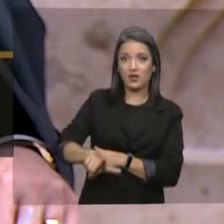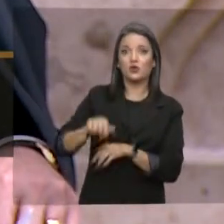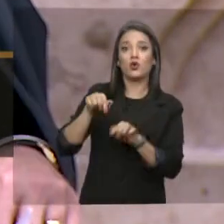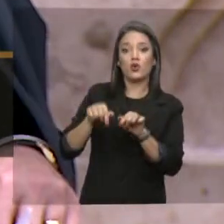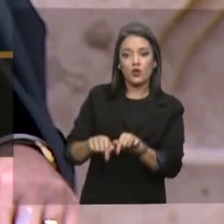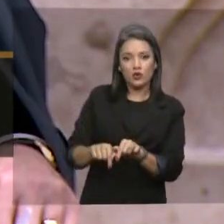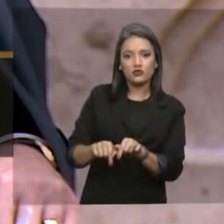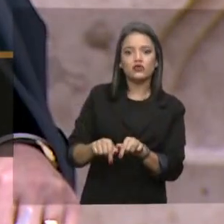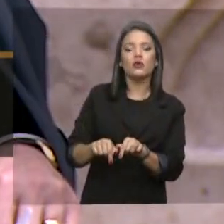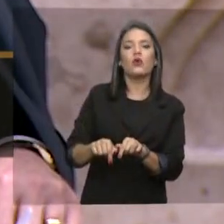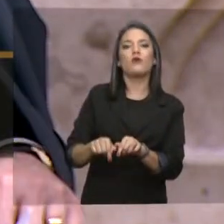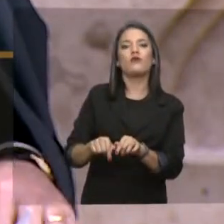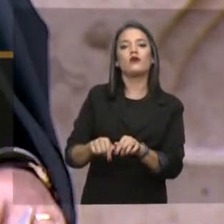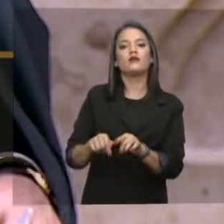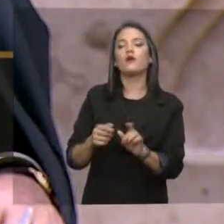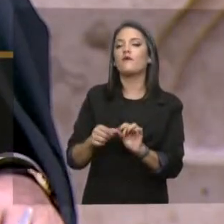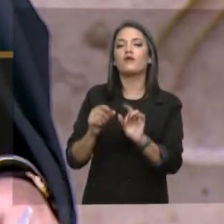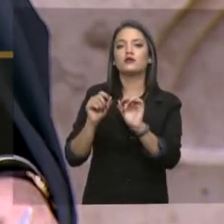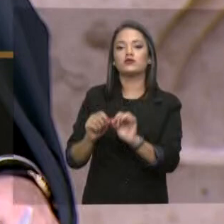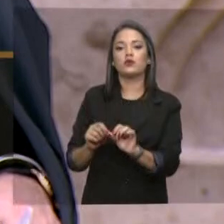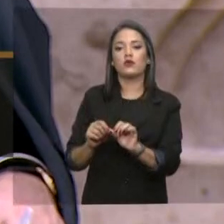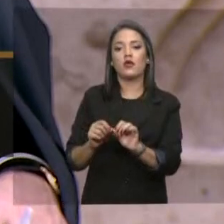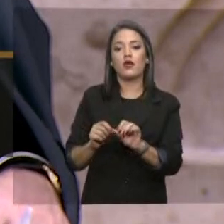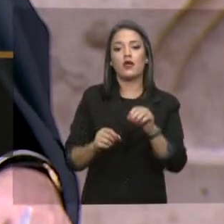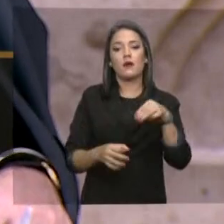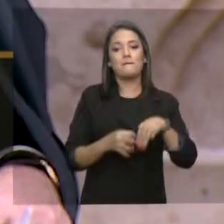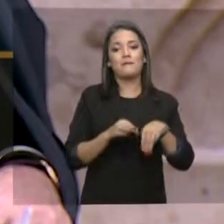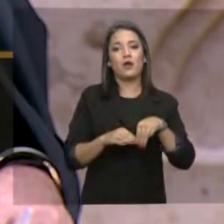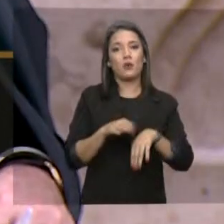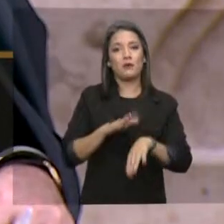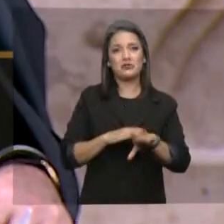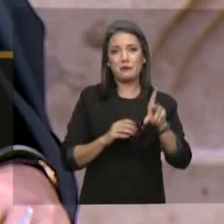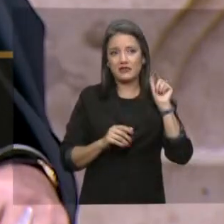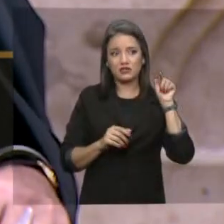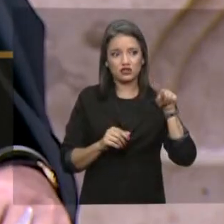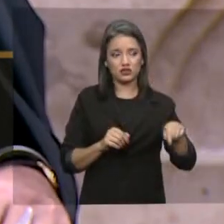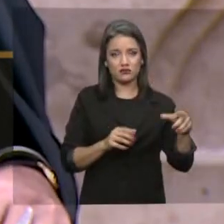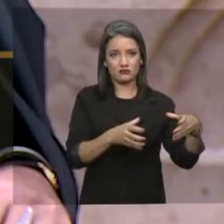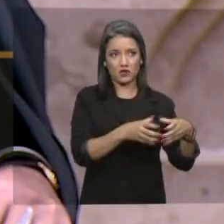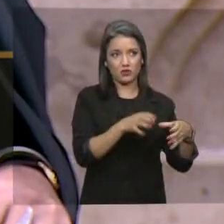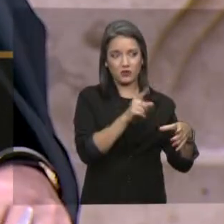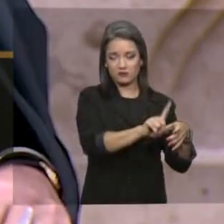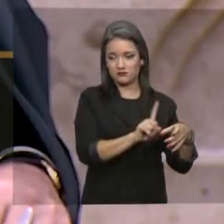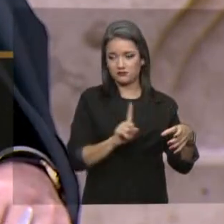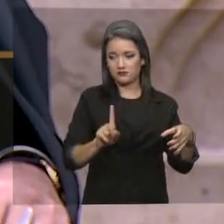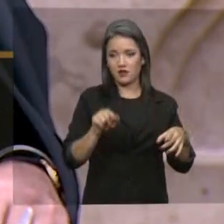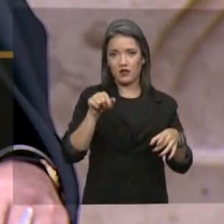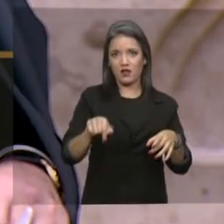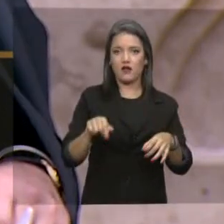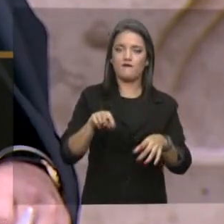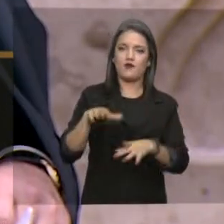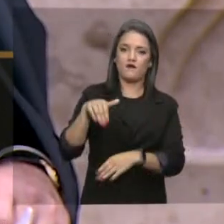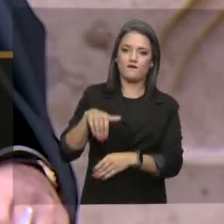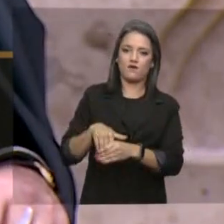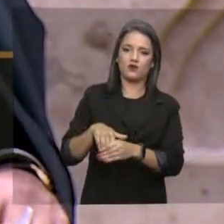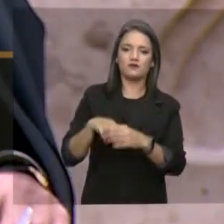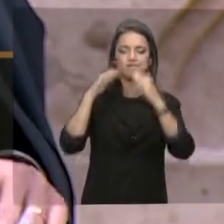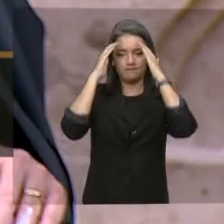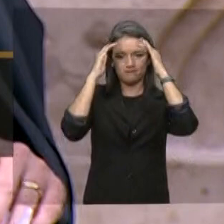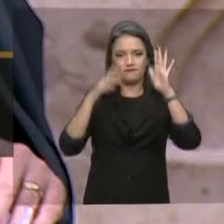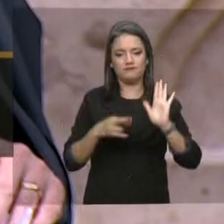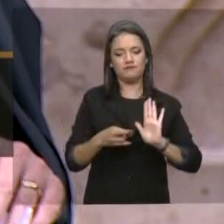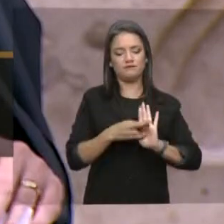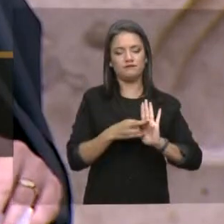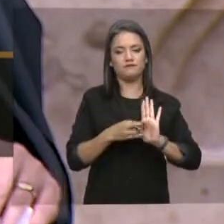mais antigo da turma, da outra turma, nos termos do regimento interno, para que